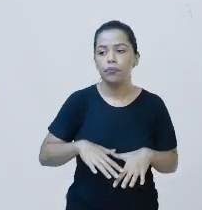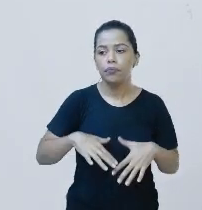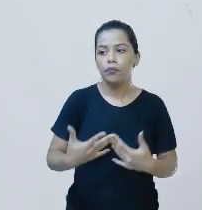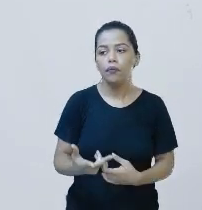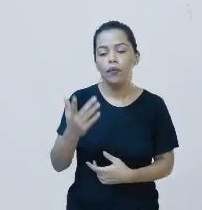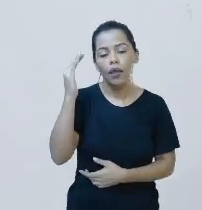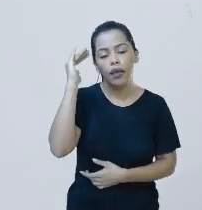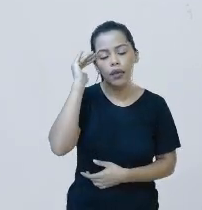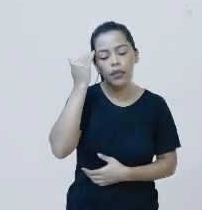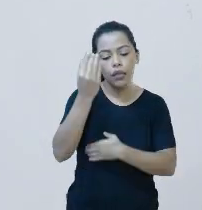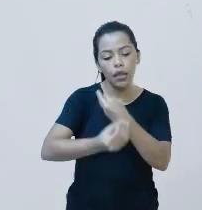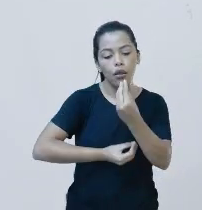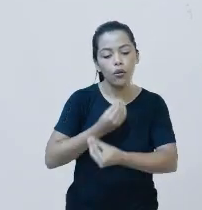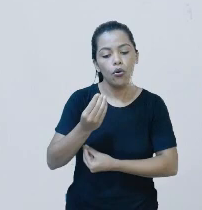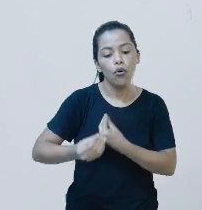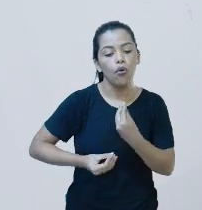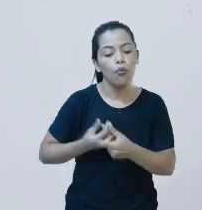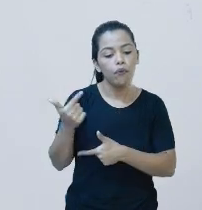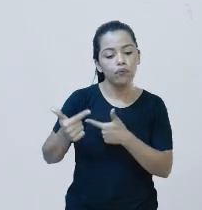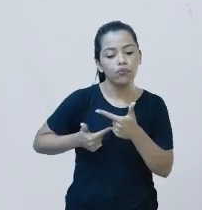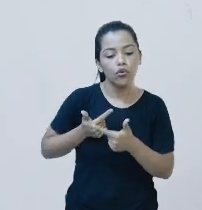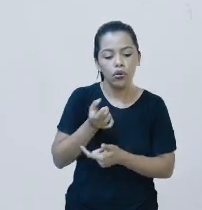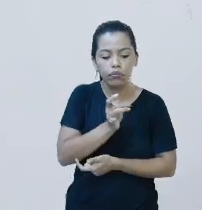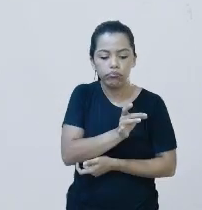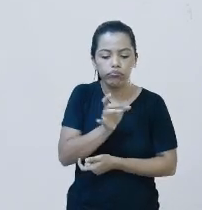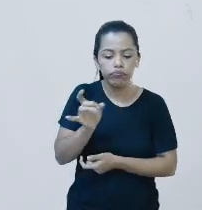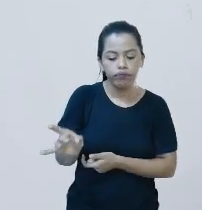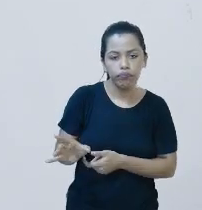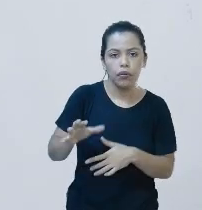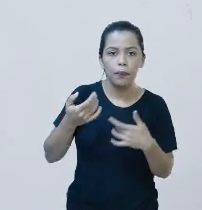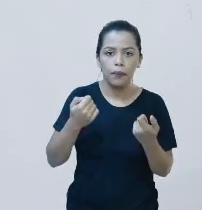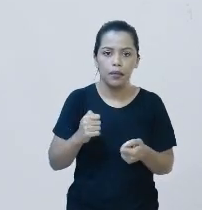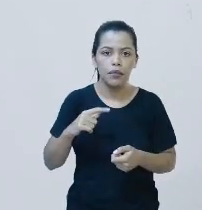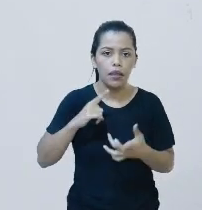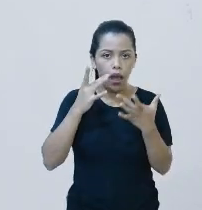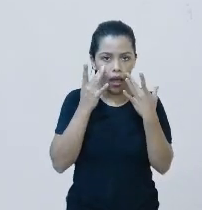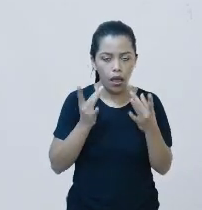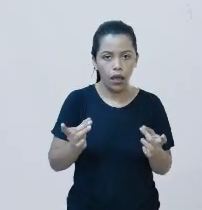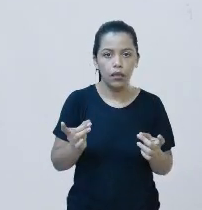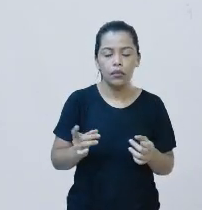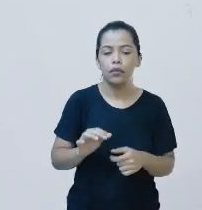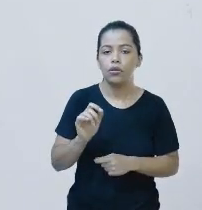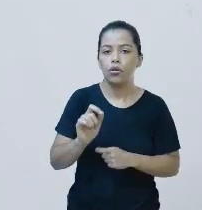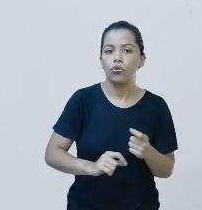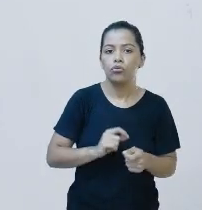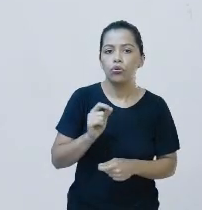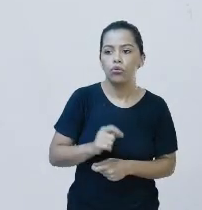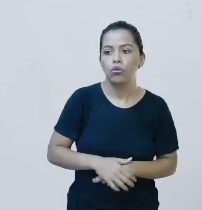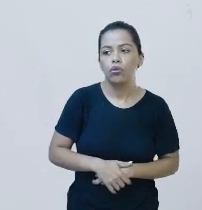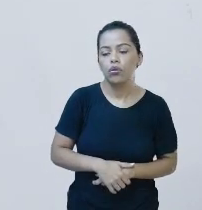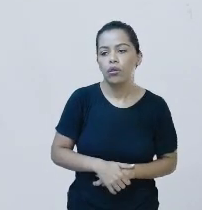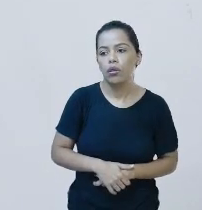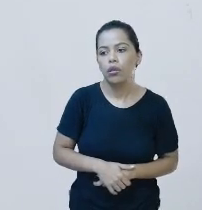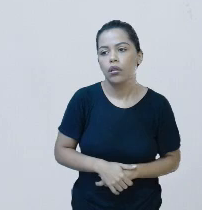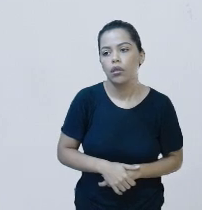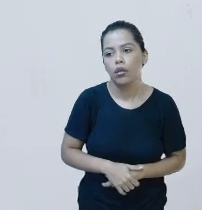cada uma delas, portanto, é necessário prestar atenção justamente nas suas